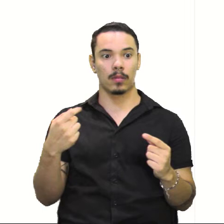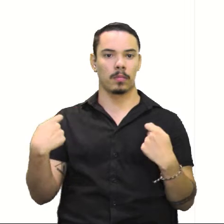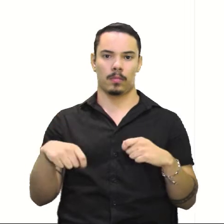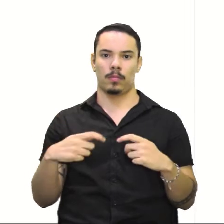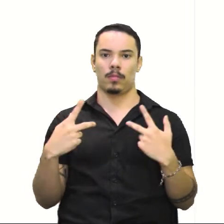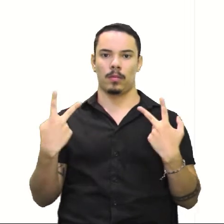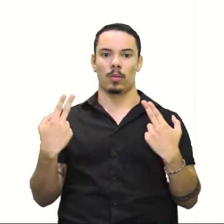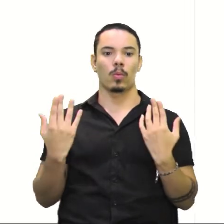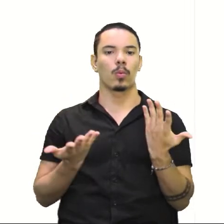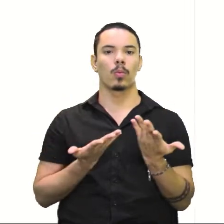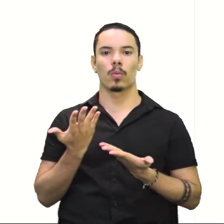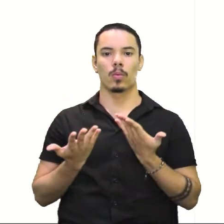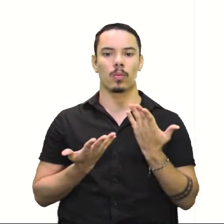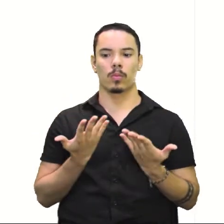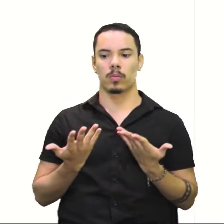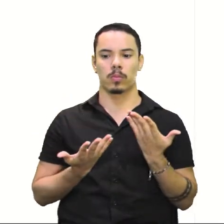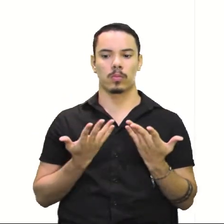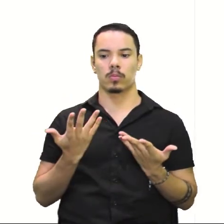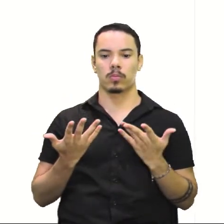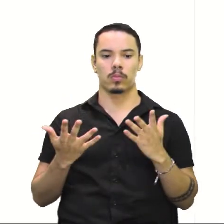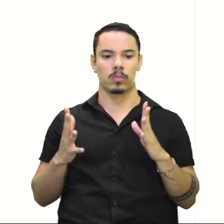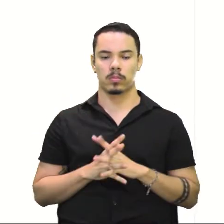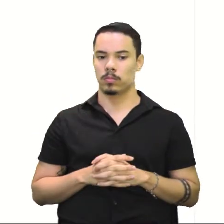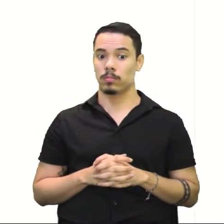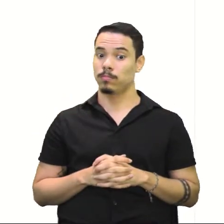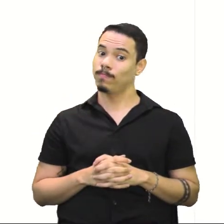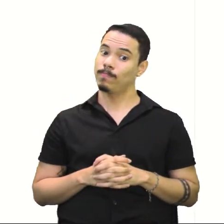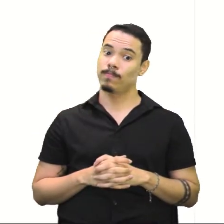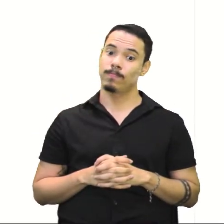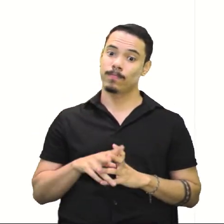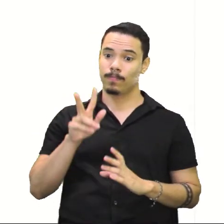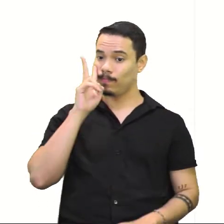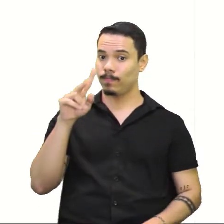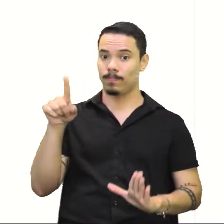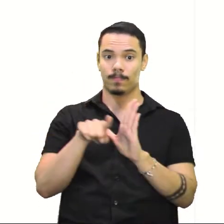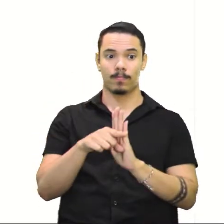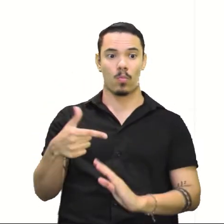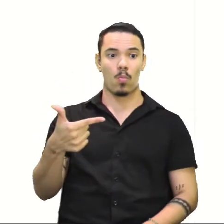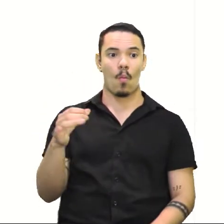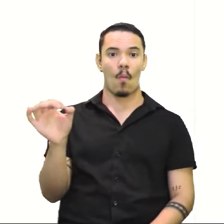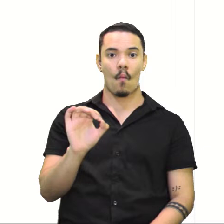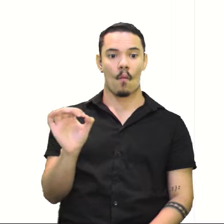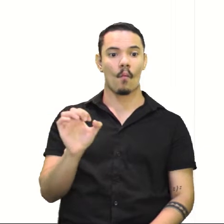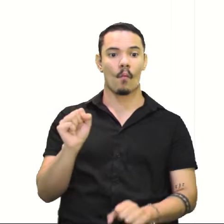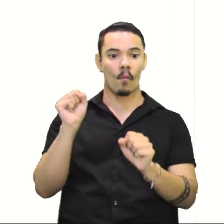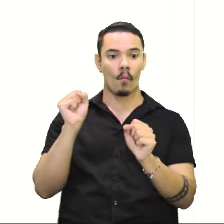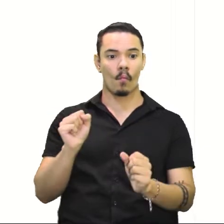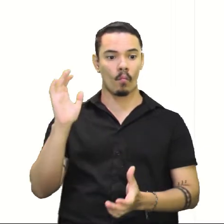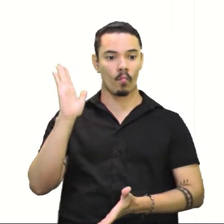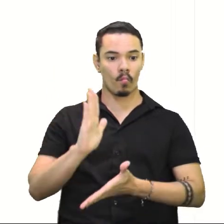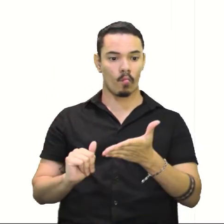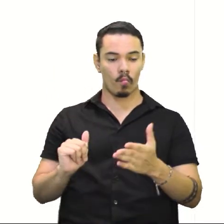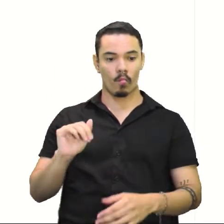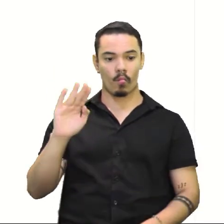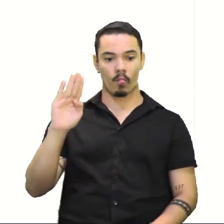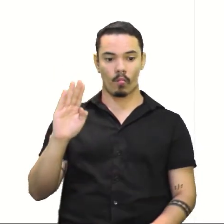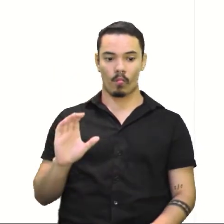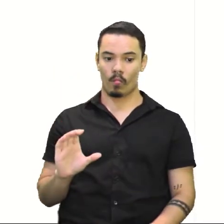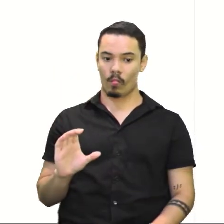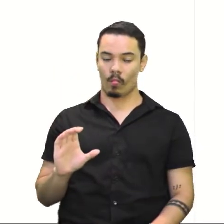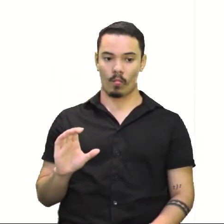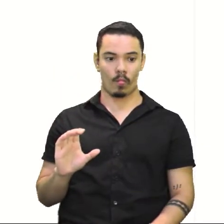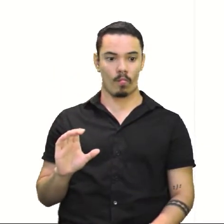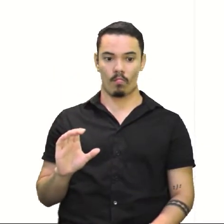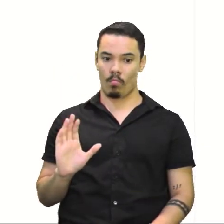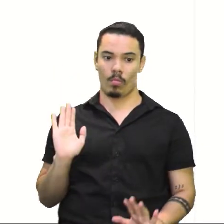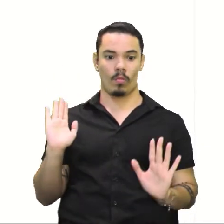ver. Bom, eu não estou vendo nenhum menos 2 lá, né? É. Eu já posso cortar B e C? Menos 2 não tem, então não tira